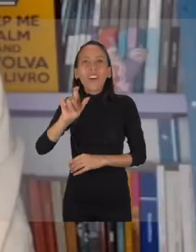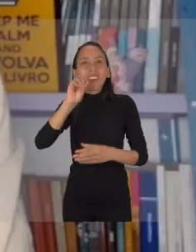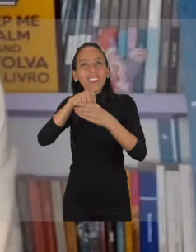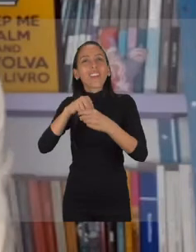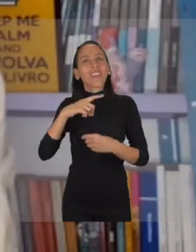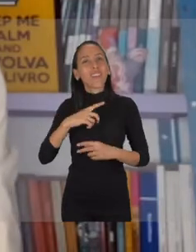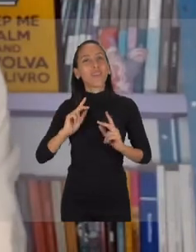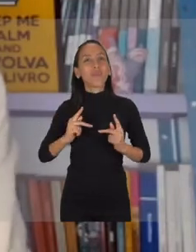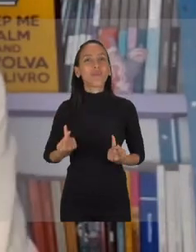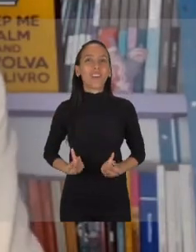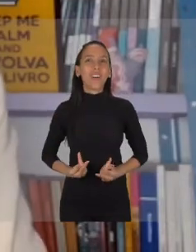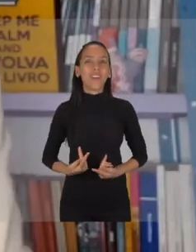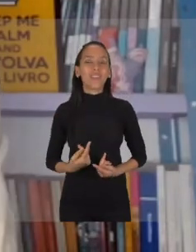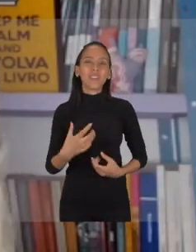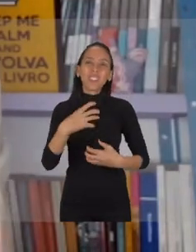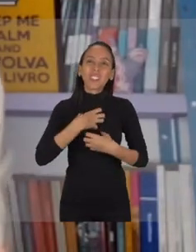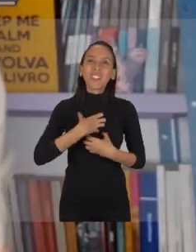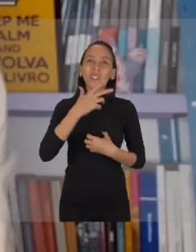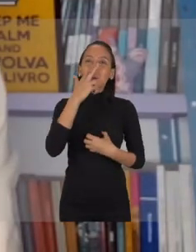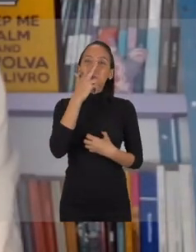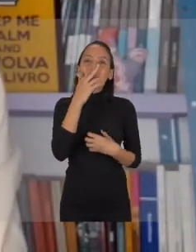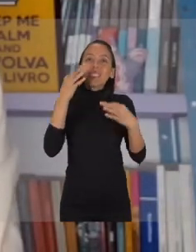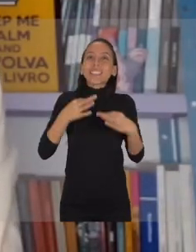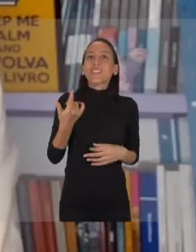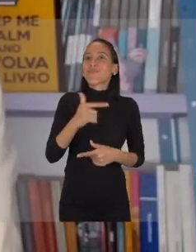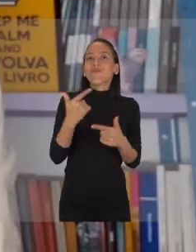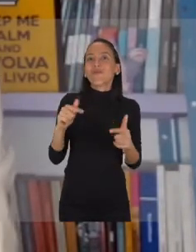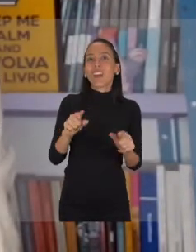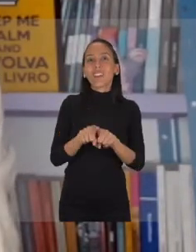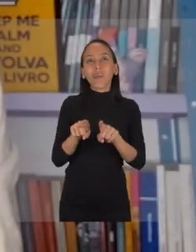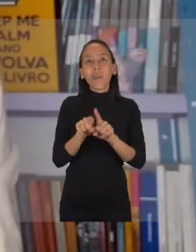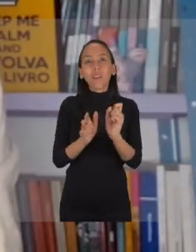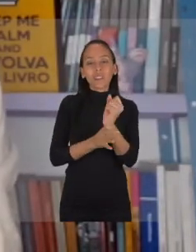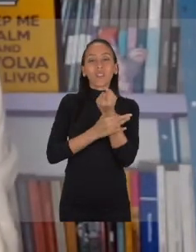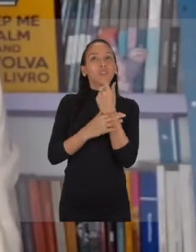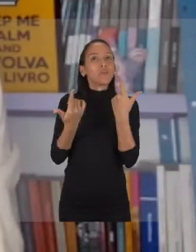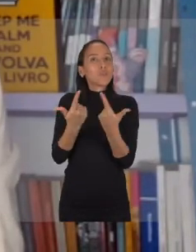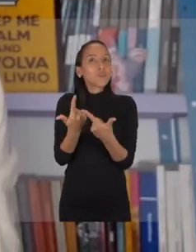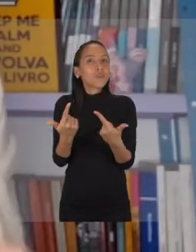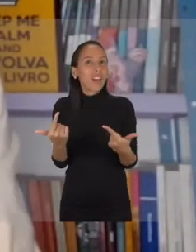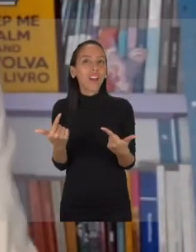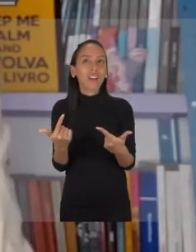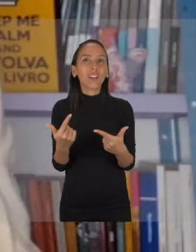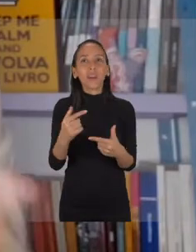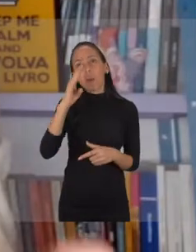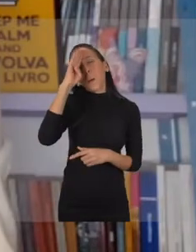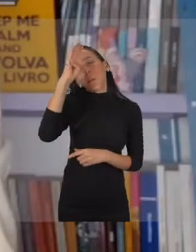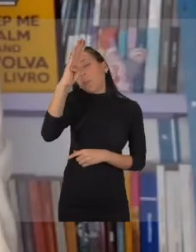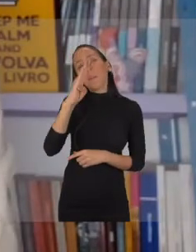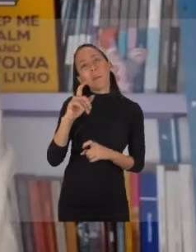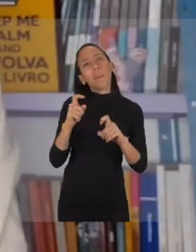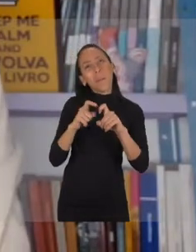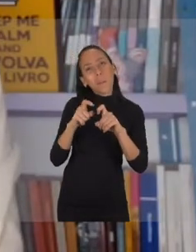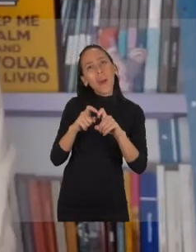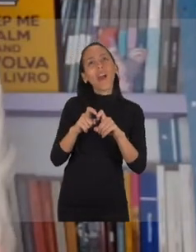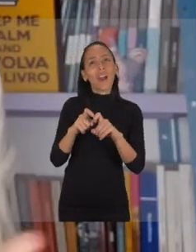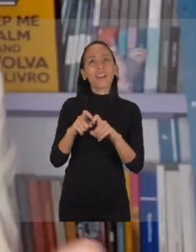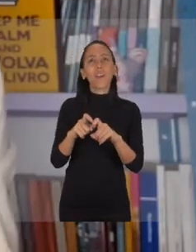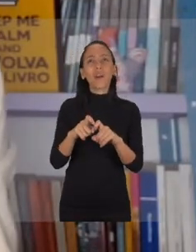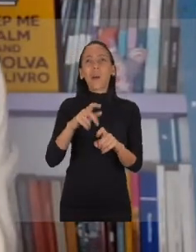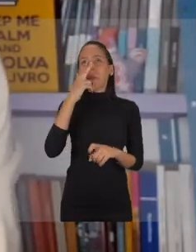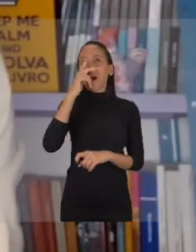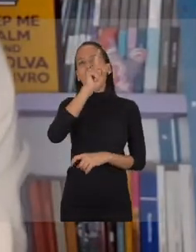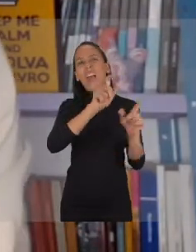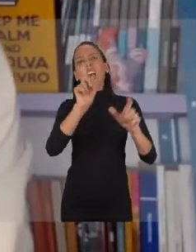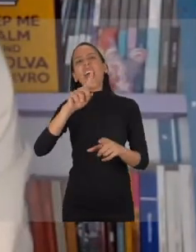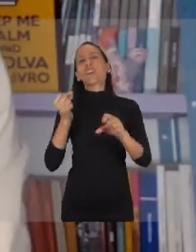humano. Lidar com essas incertezas e insegurança, porque as pessoas, infelizmente, veem os profissionais de saúde, principalmente os médicos, como